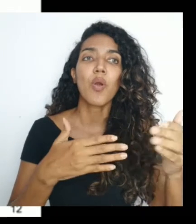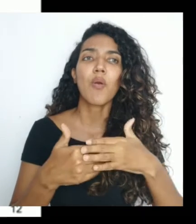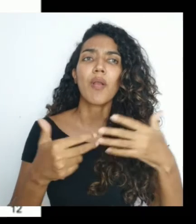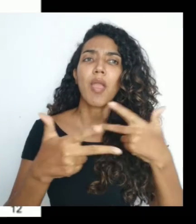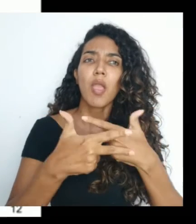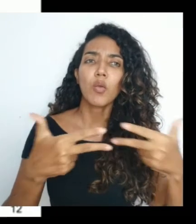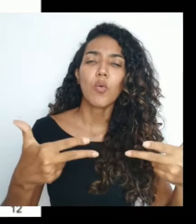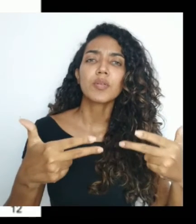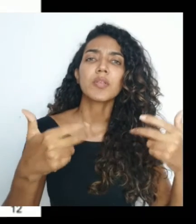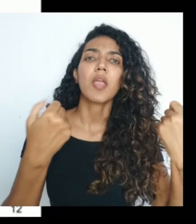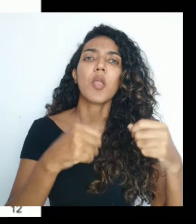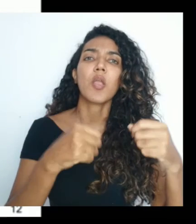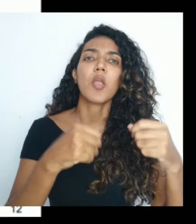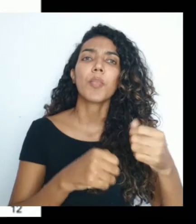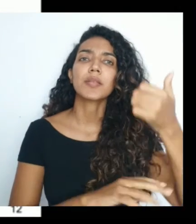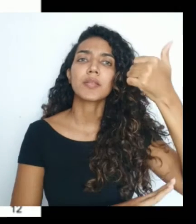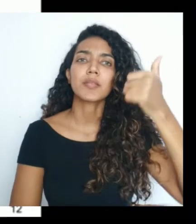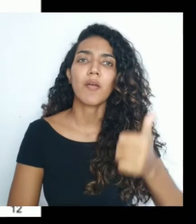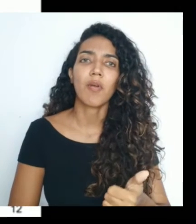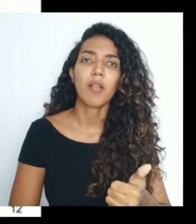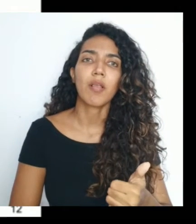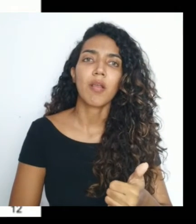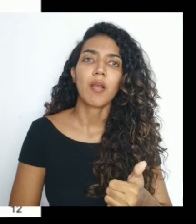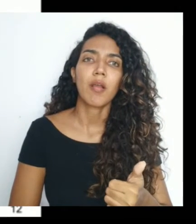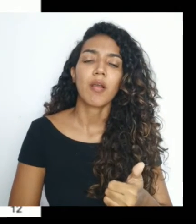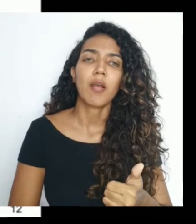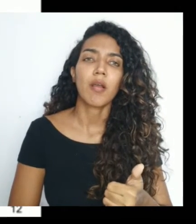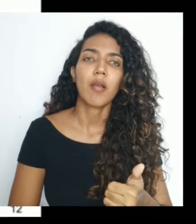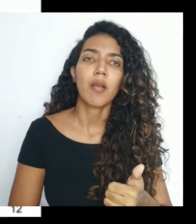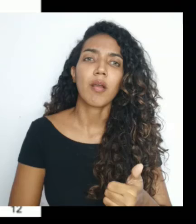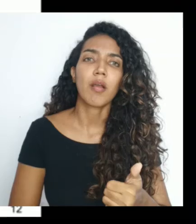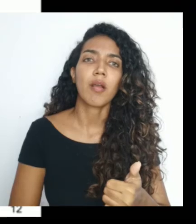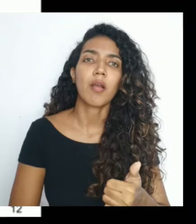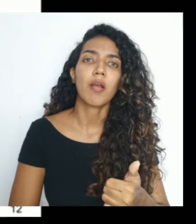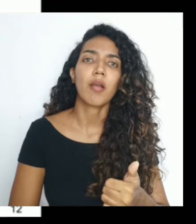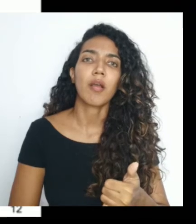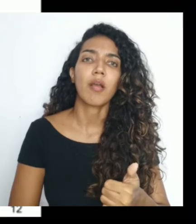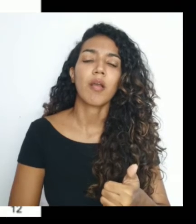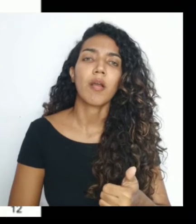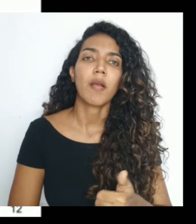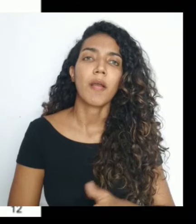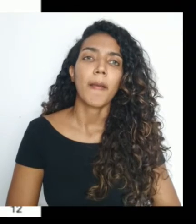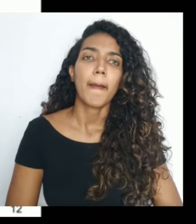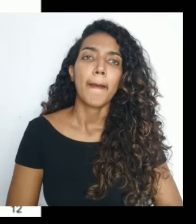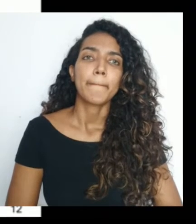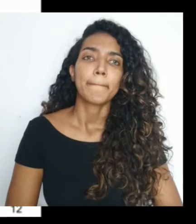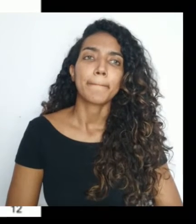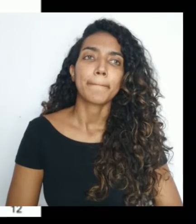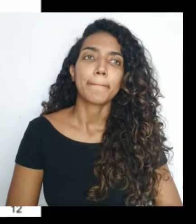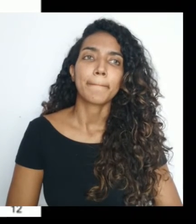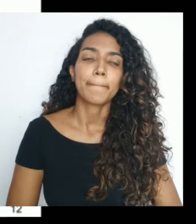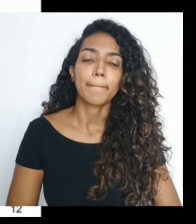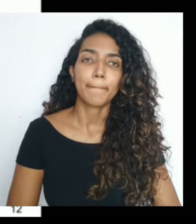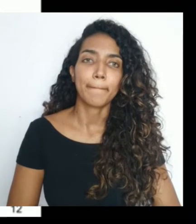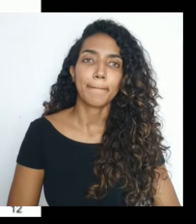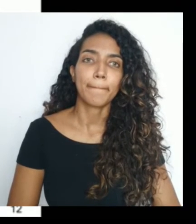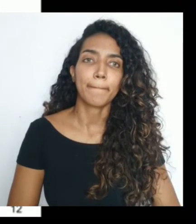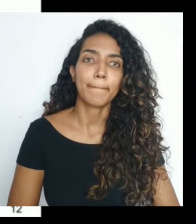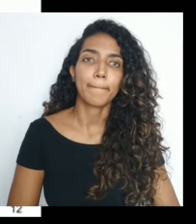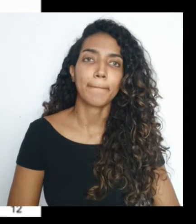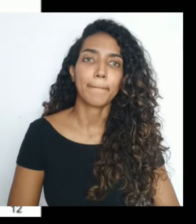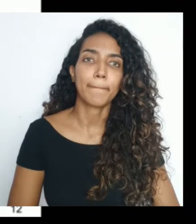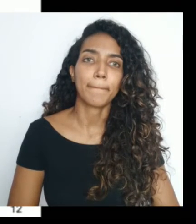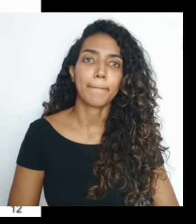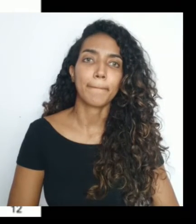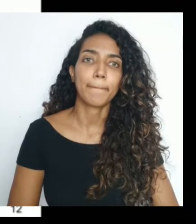é true, o resultado disso aqui, true e true é true. C receberia true. B é